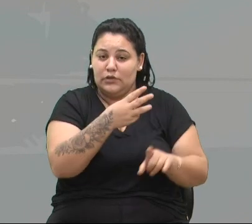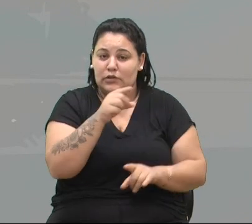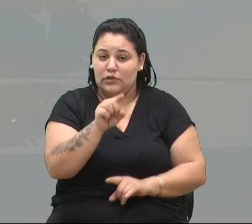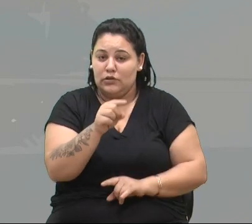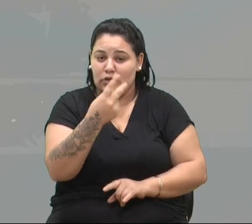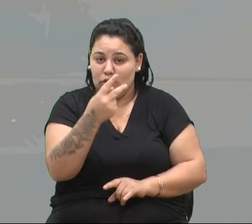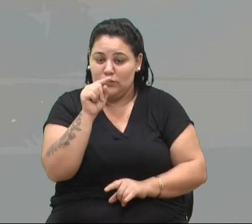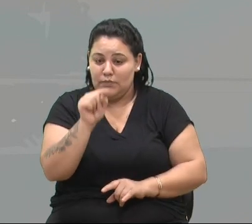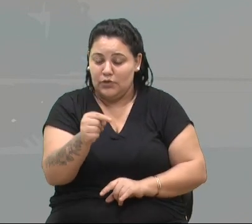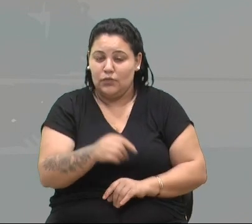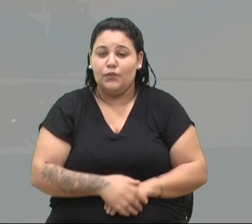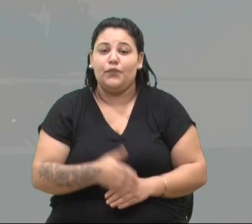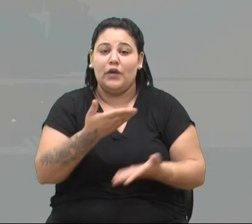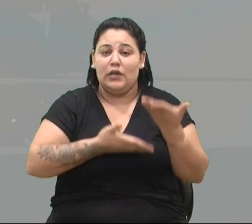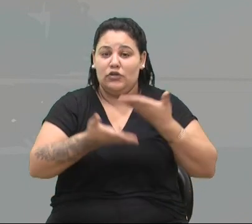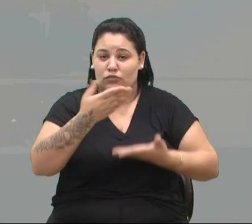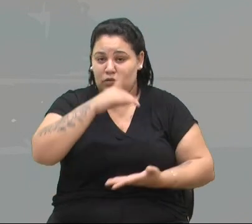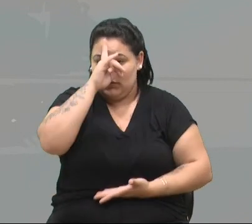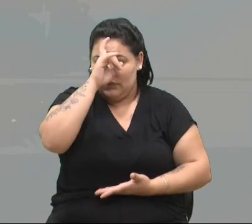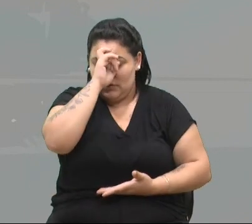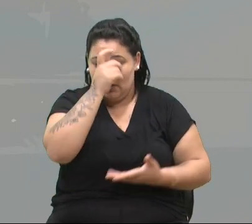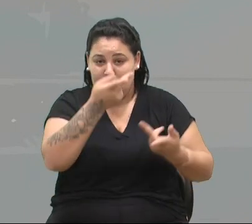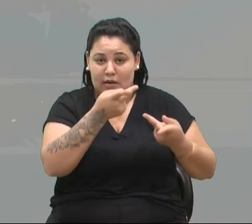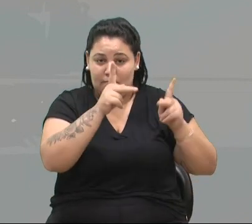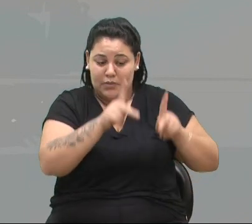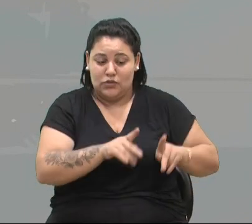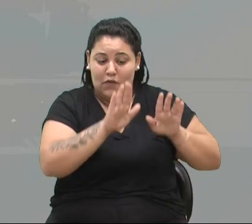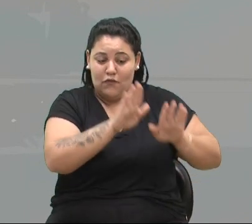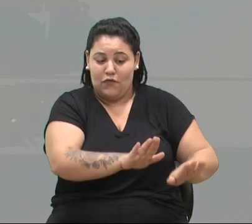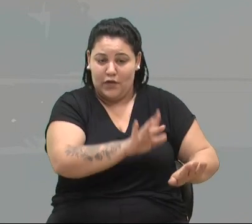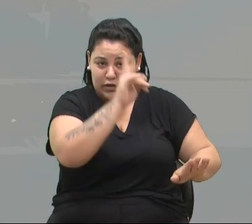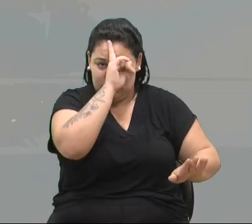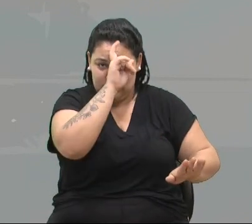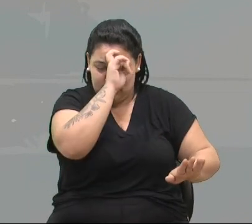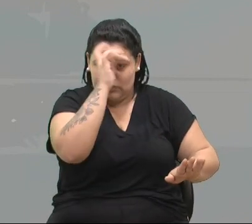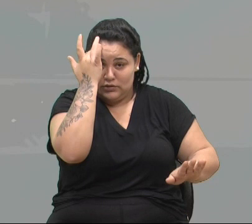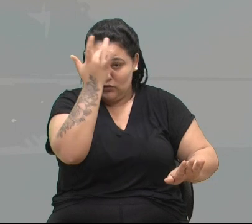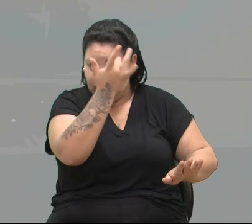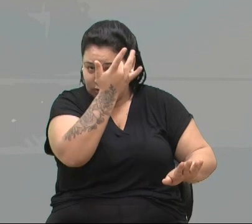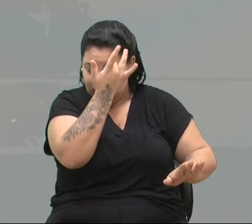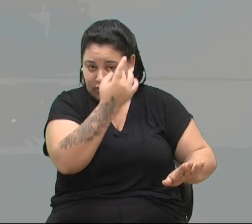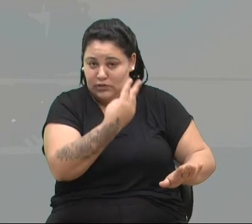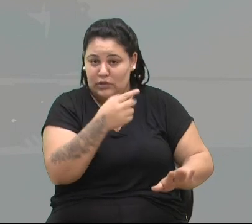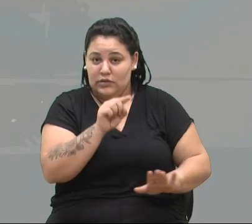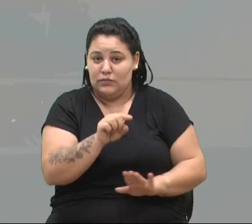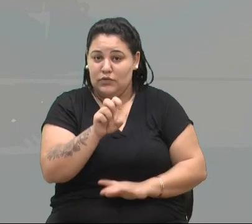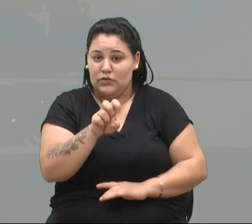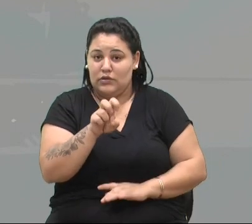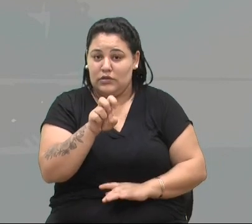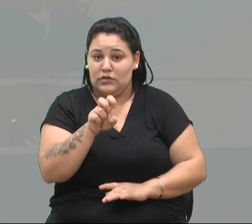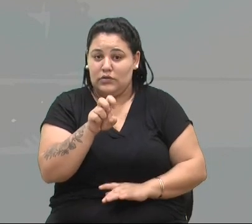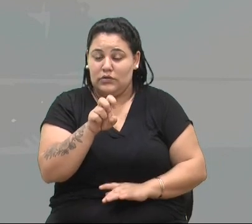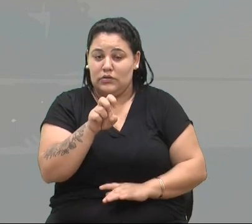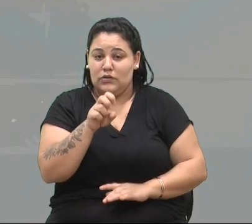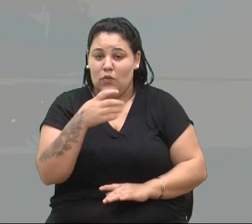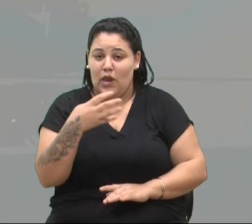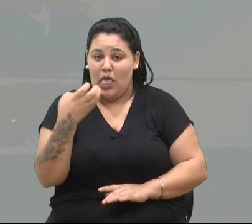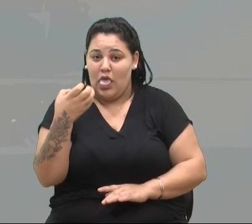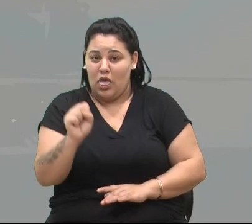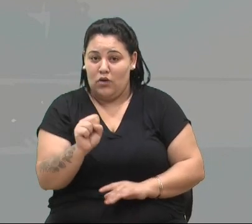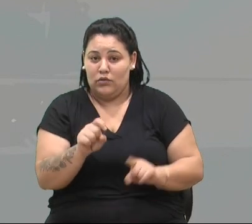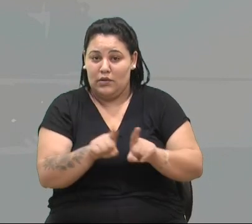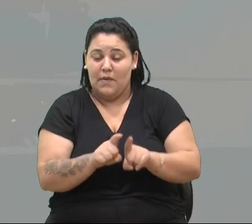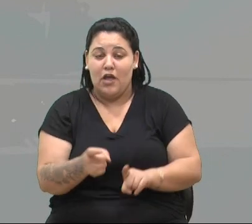Atendimentos hospitalares, né, as internações de saúde mental, 3.548. Né, a gente tem visto